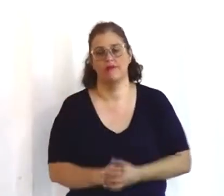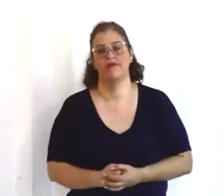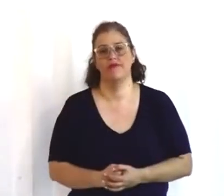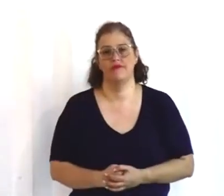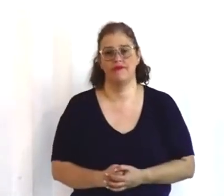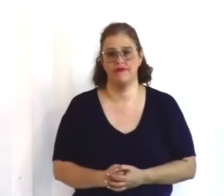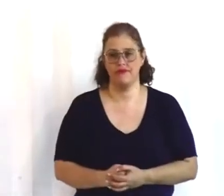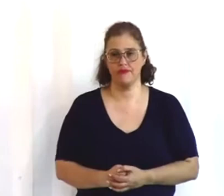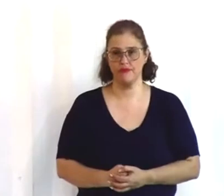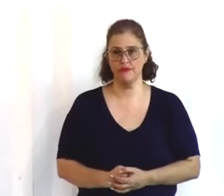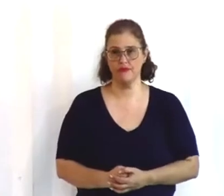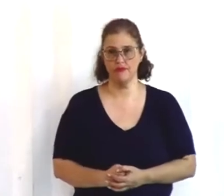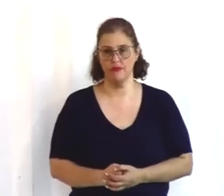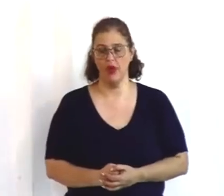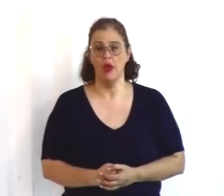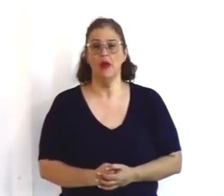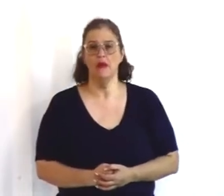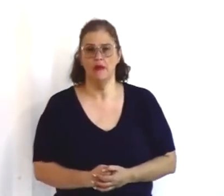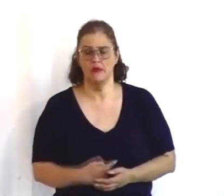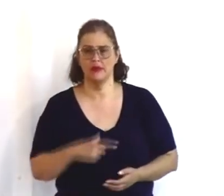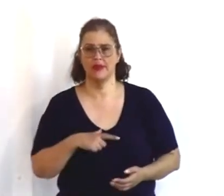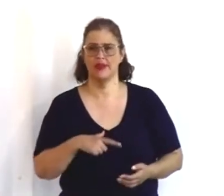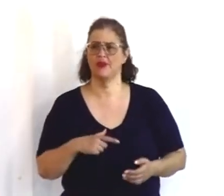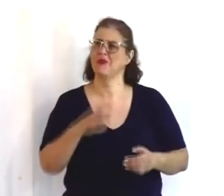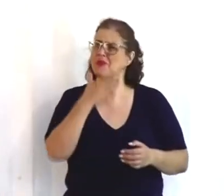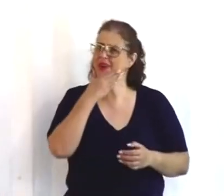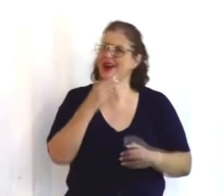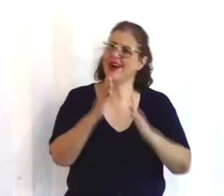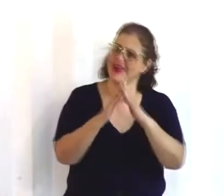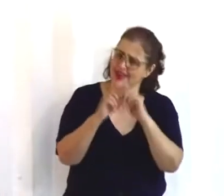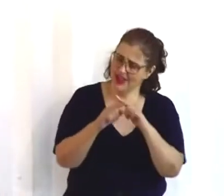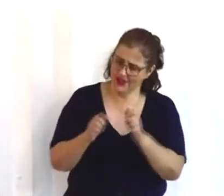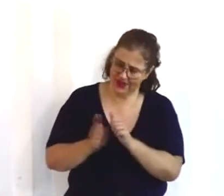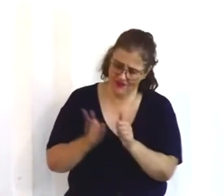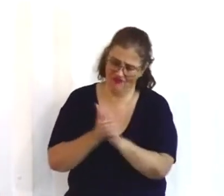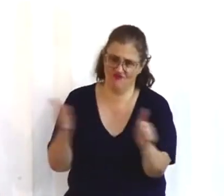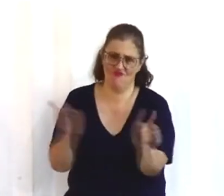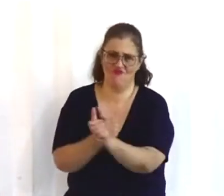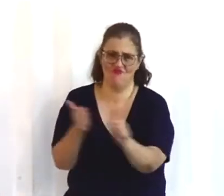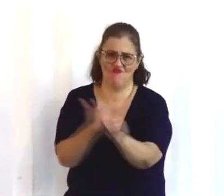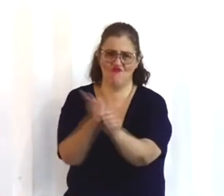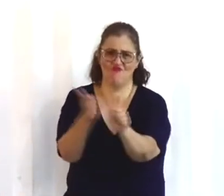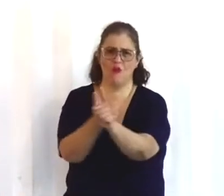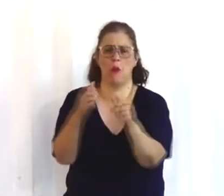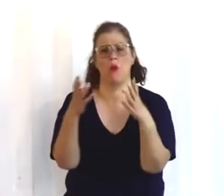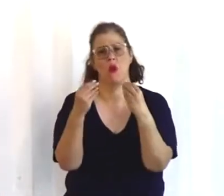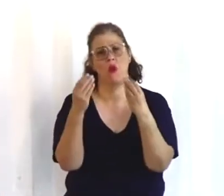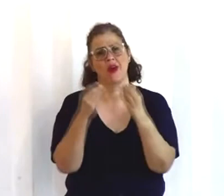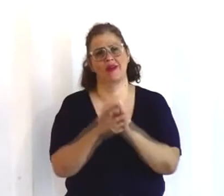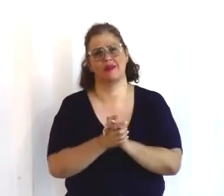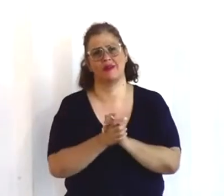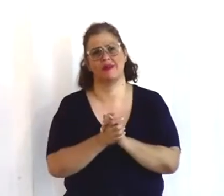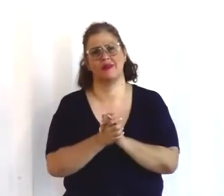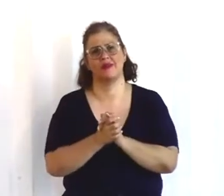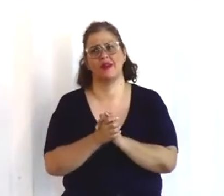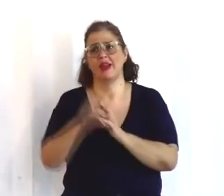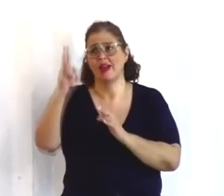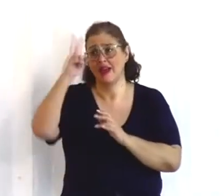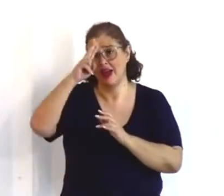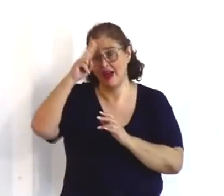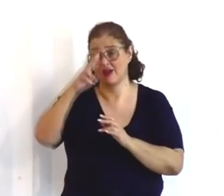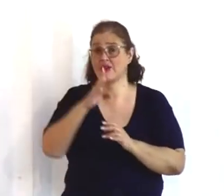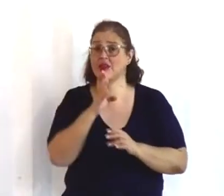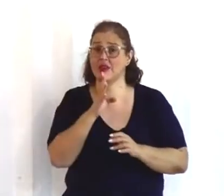de Jesus, uma igreja que está sofrendo perseguição, uma igreja que está enfrentando muita tribulação. A história nos conta que